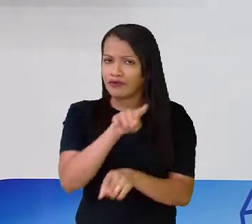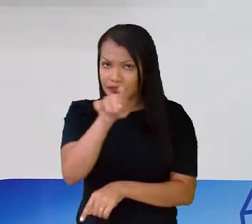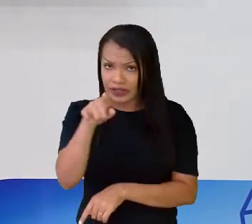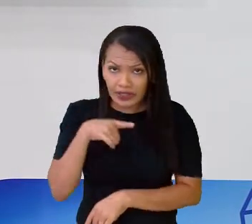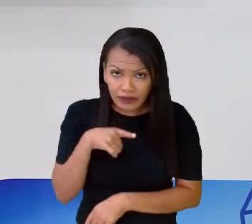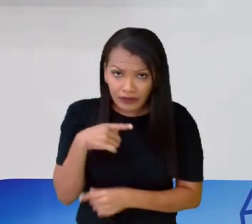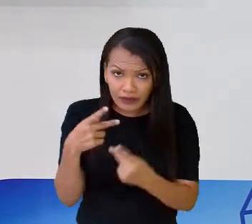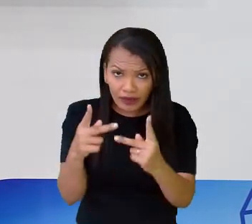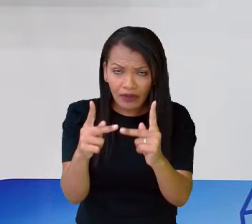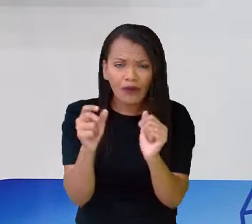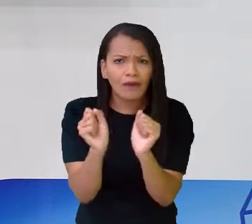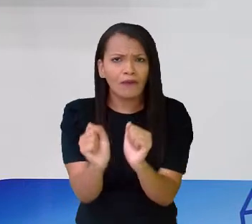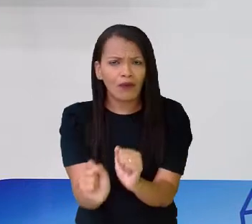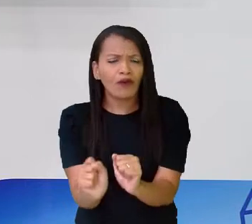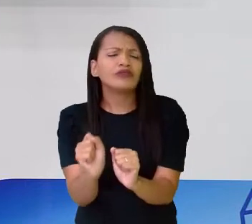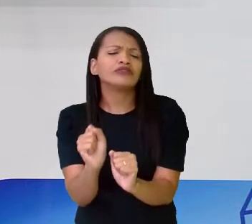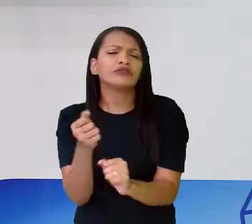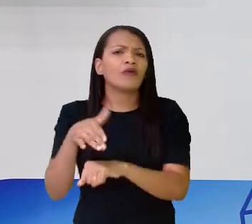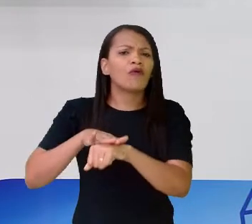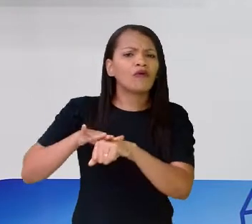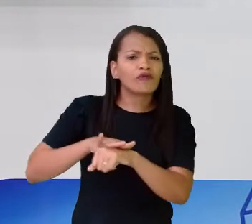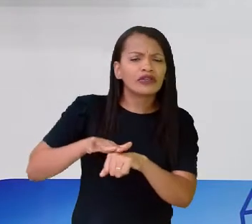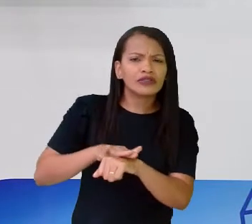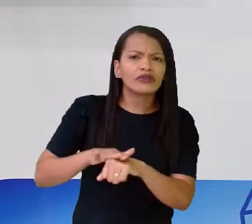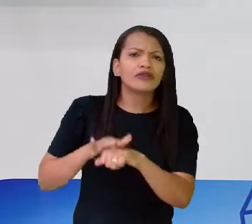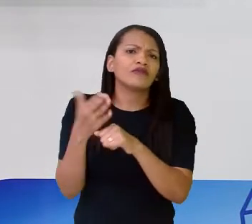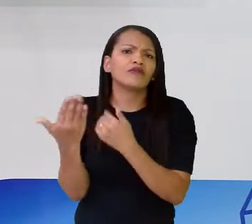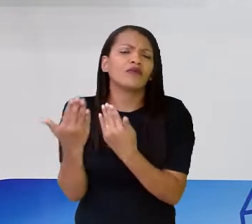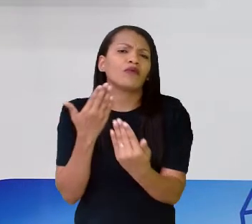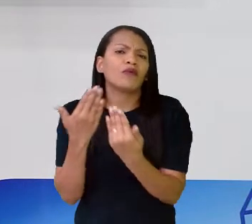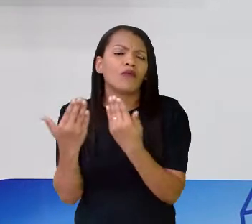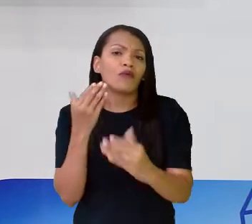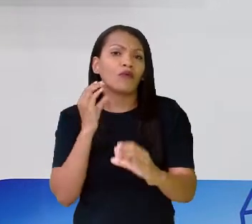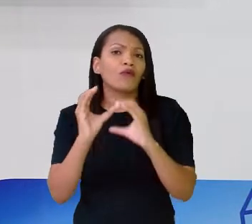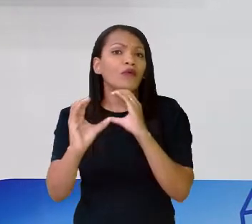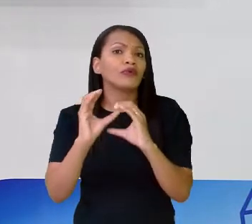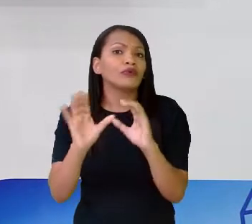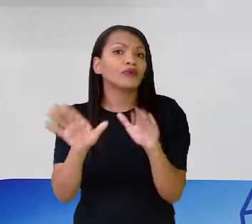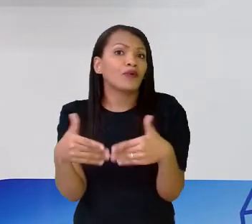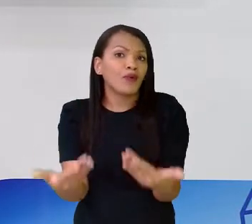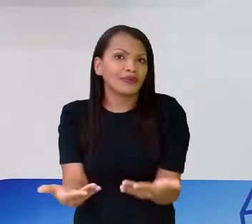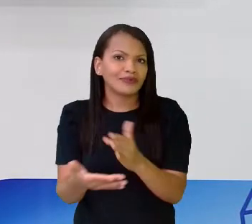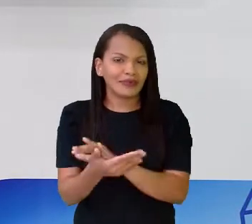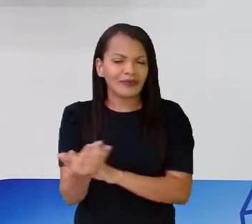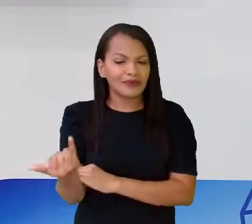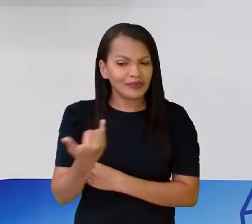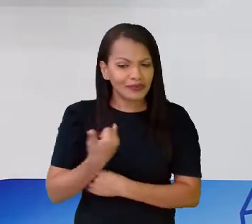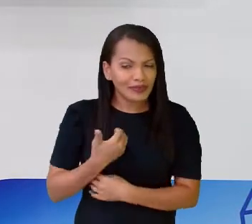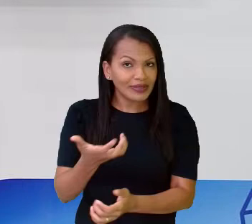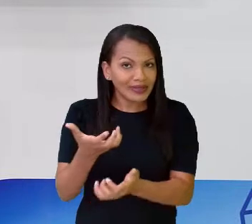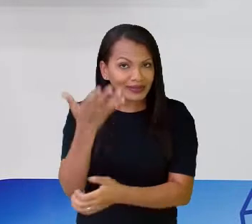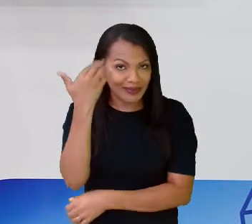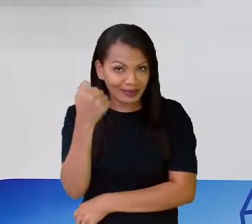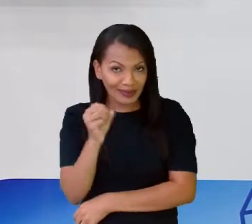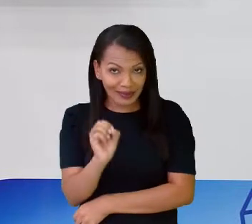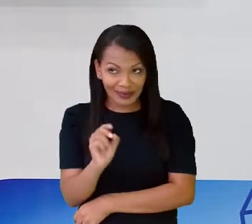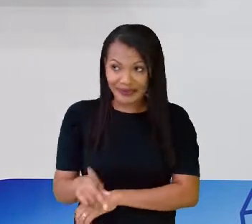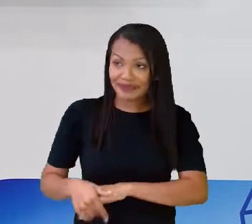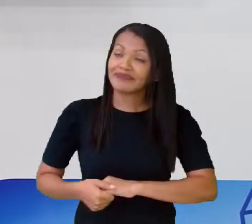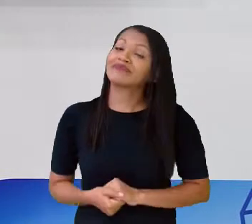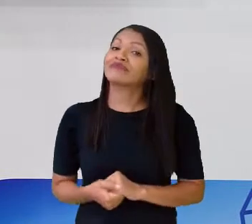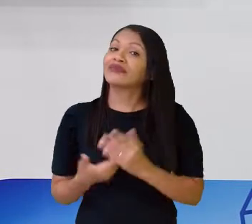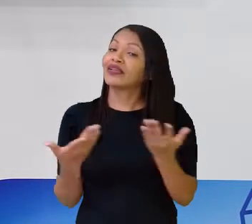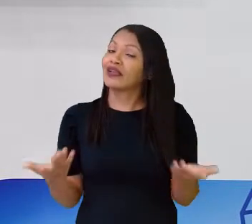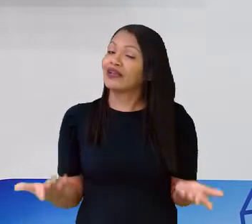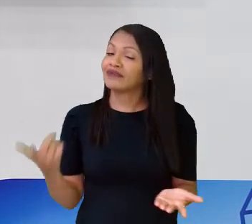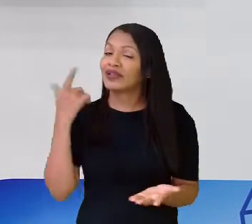tem o seu? Você conversa por onde? Por onde é que você se comunica? Então, fala lá pra gente que a gente quer saber, tá? E